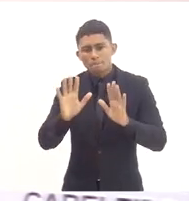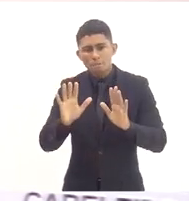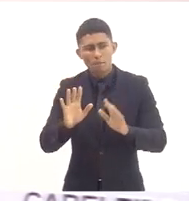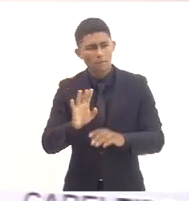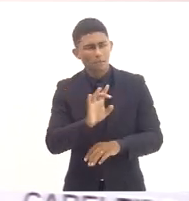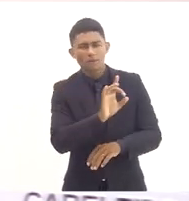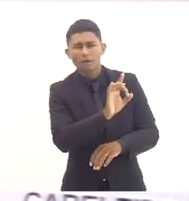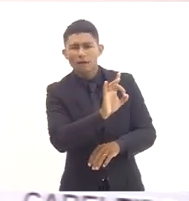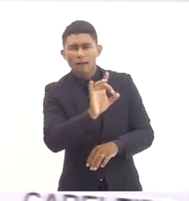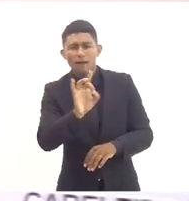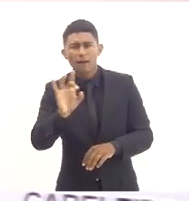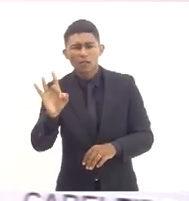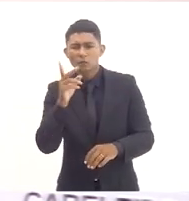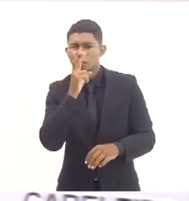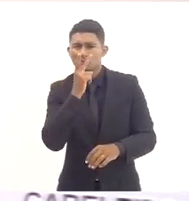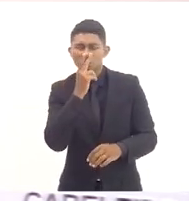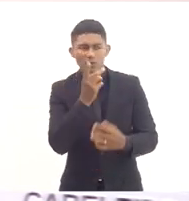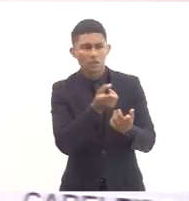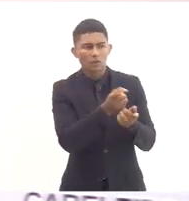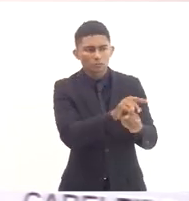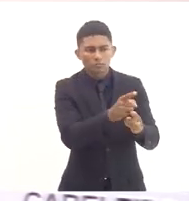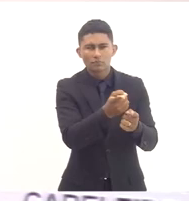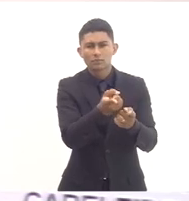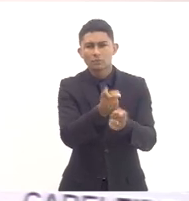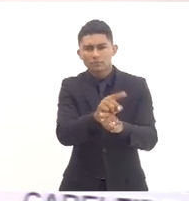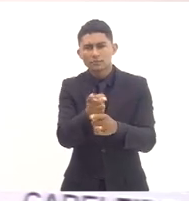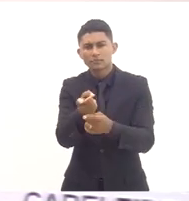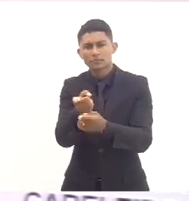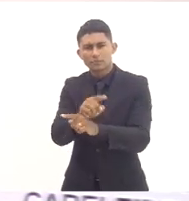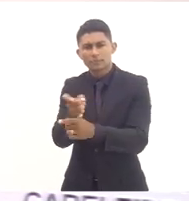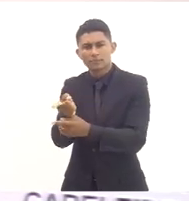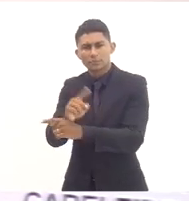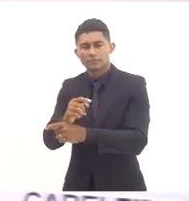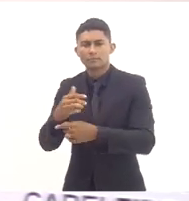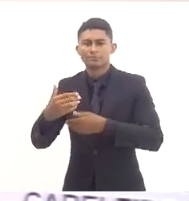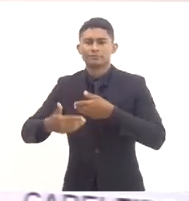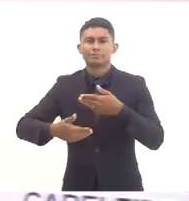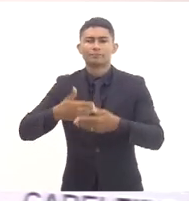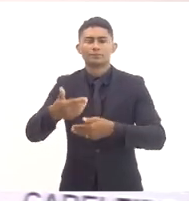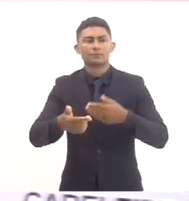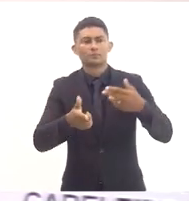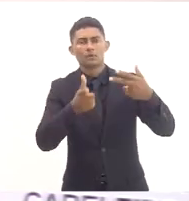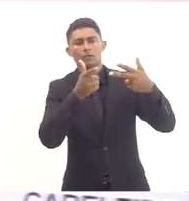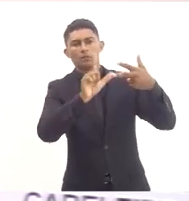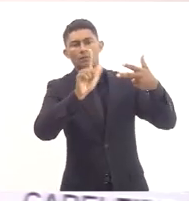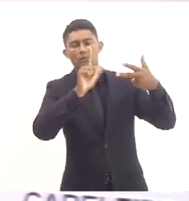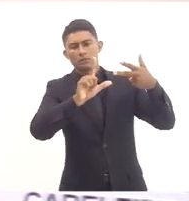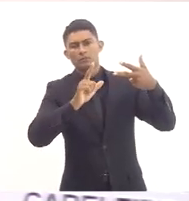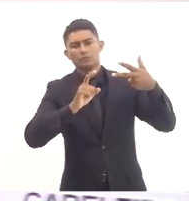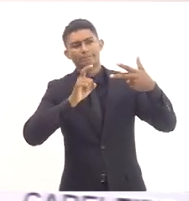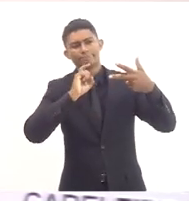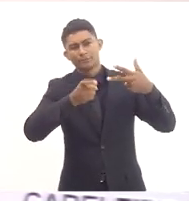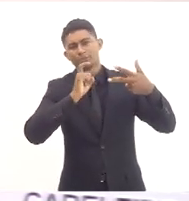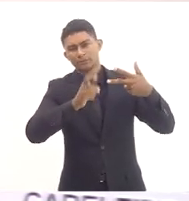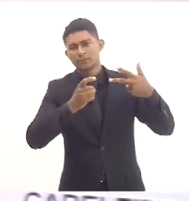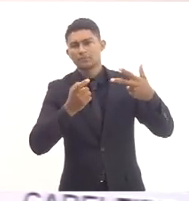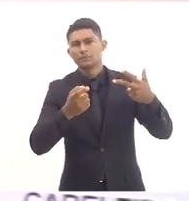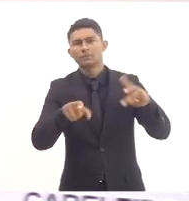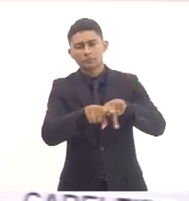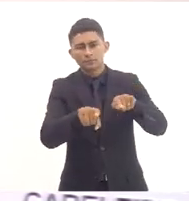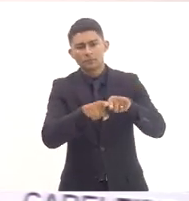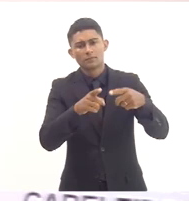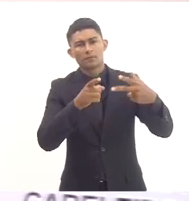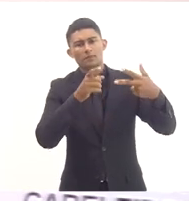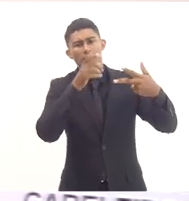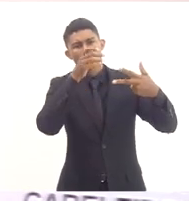esses essas pequenas distorções que geram nos poderes legislativo e executivo e até no